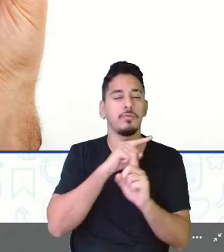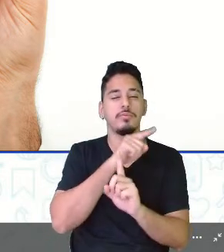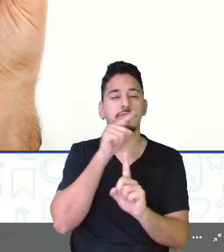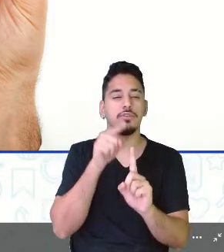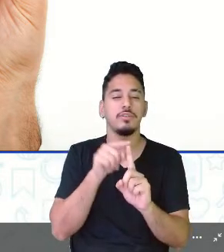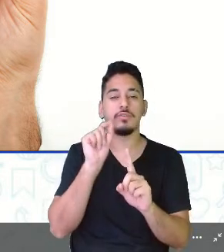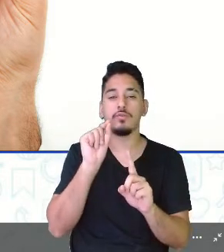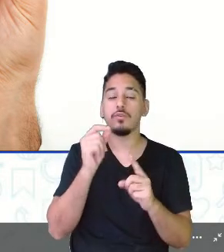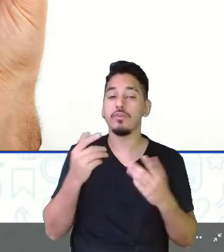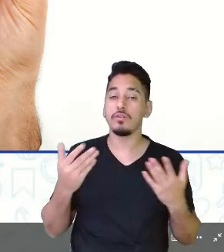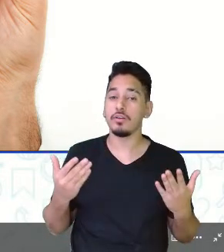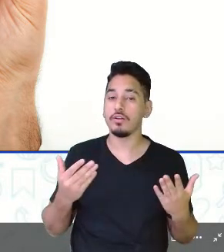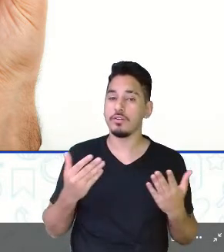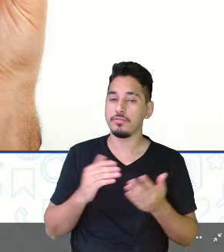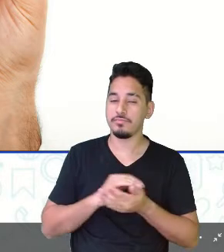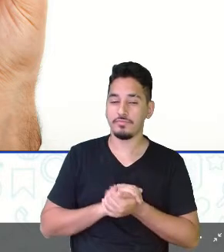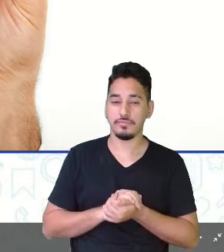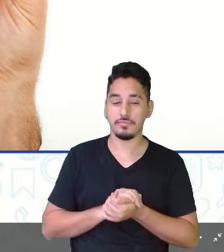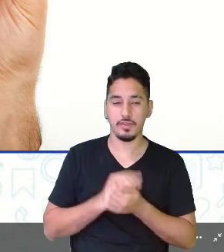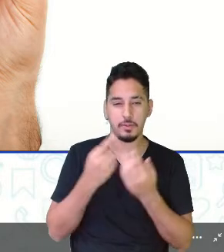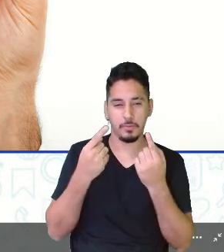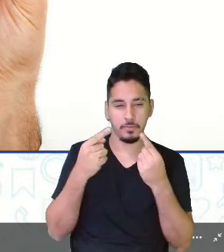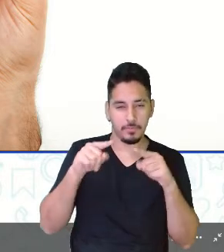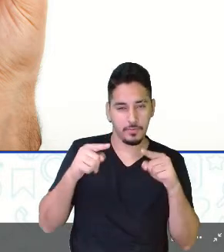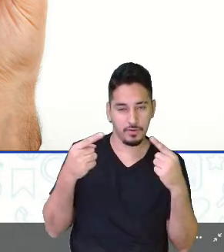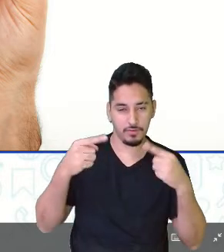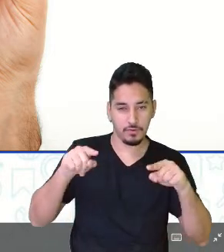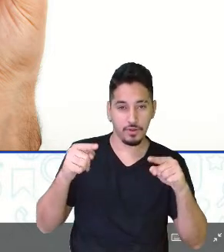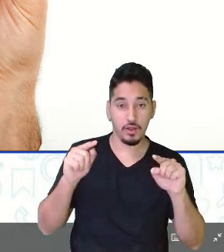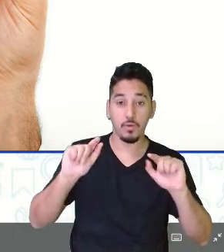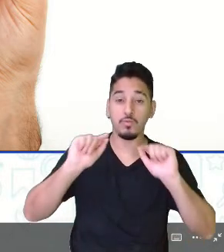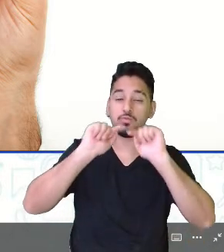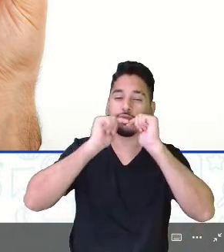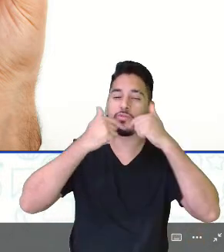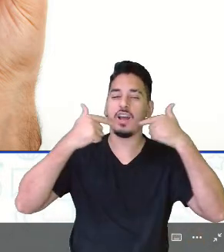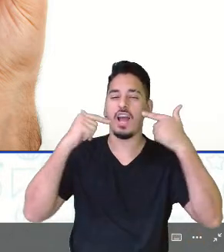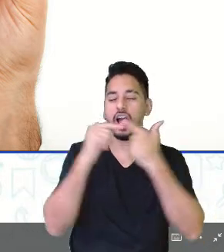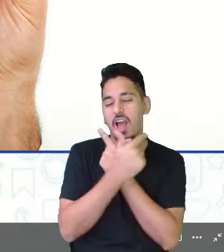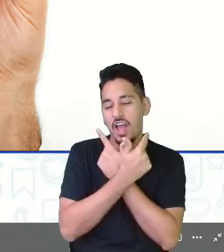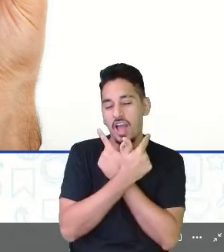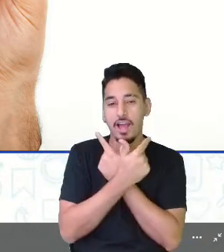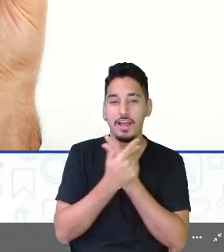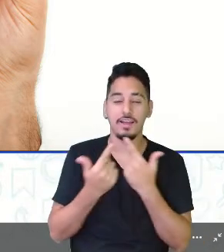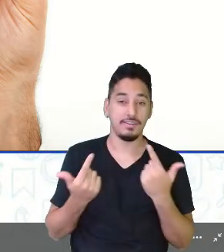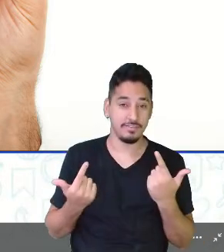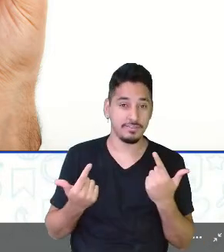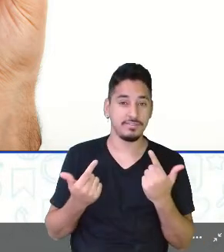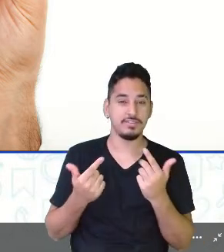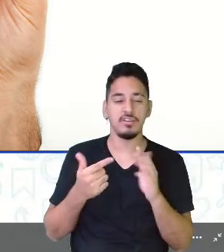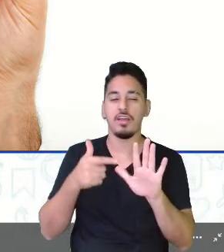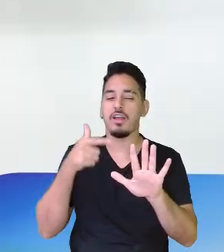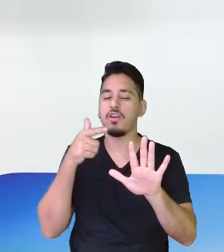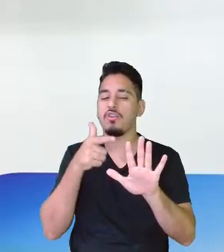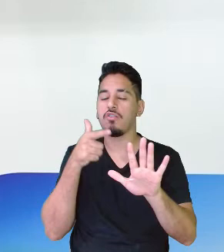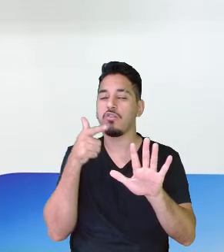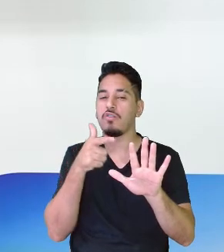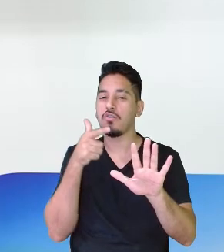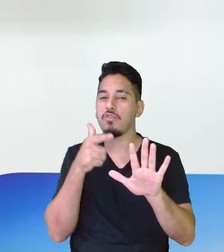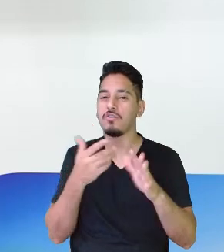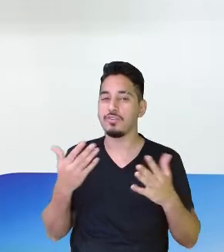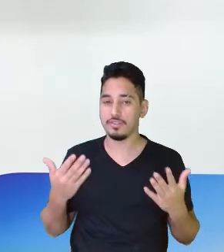finalidade suscitar, ou seja, provocar o riso, ironizar ou criticar uma temática